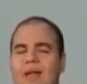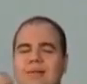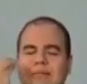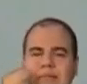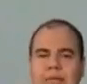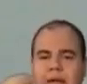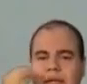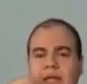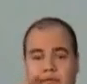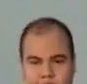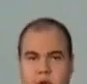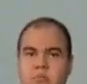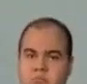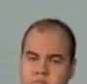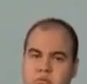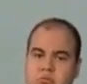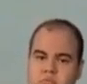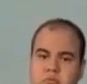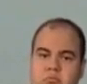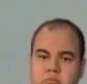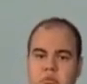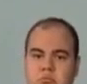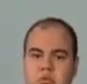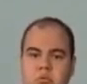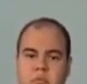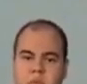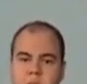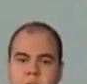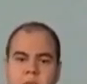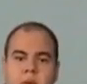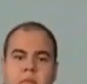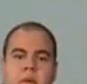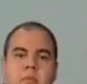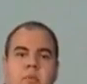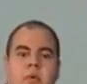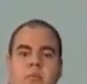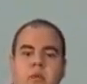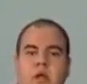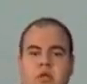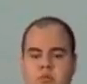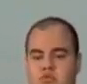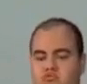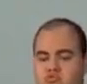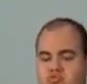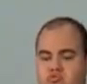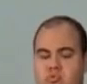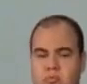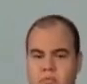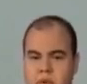está crescendo, né? É um crescimento que vem desde 18 para cá,